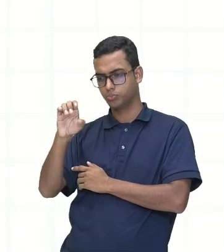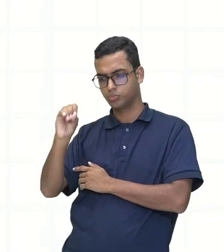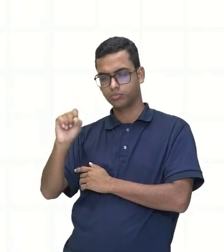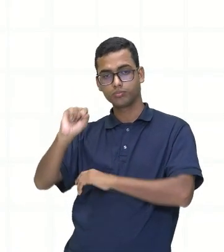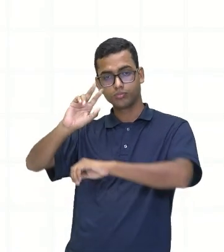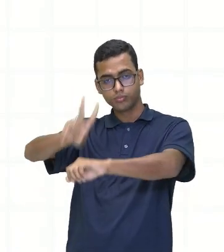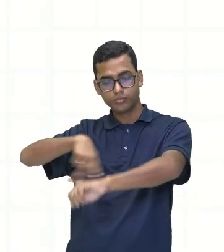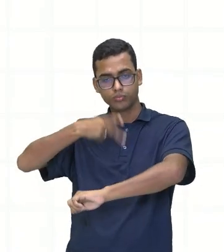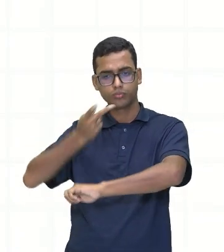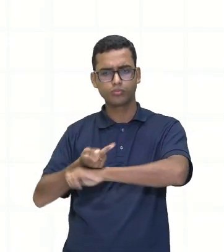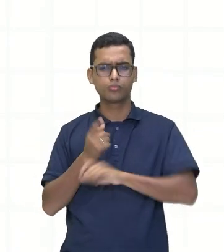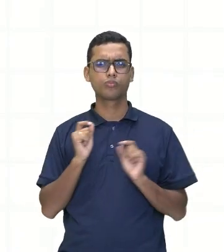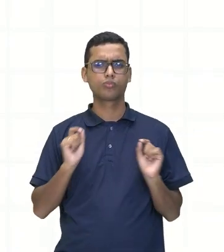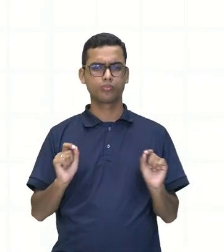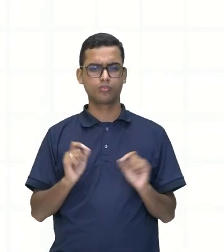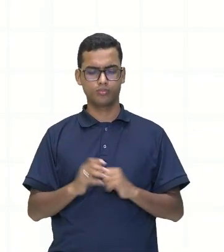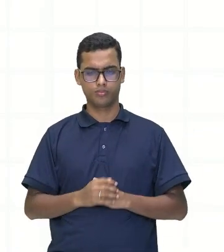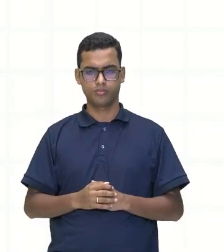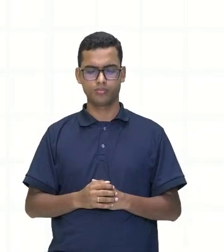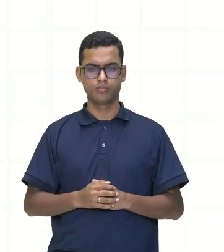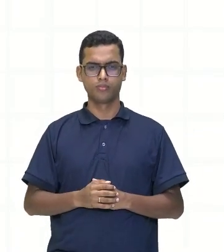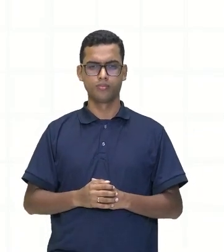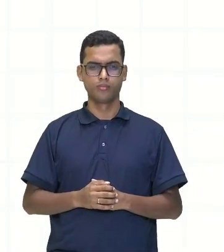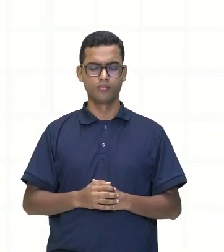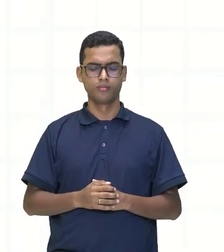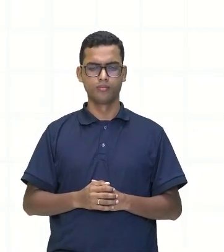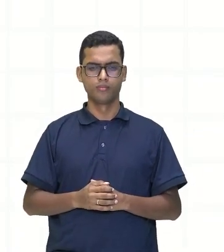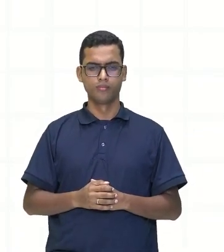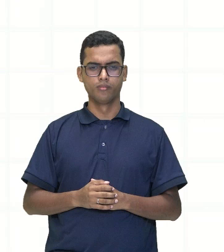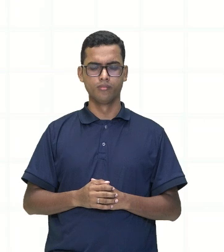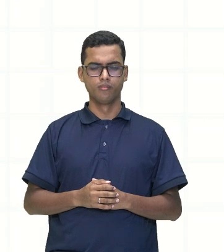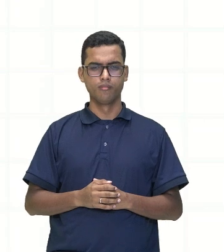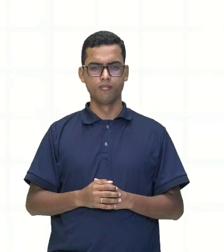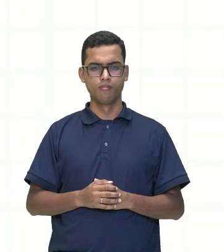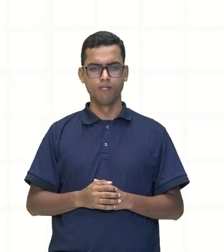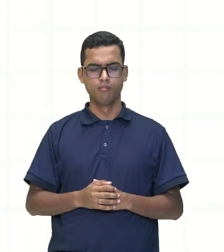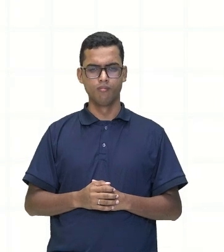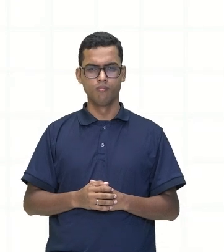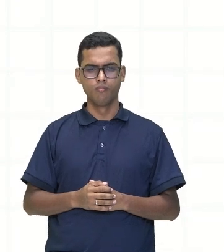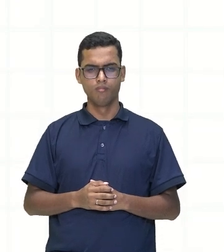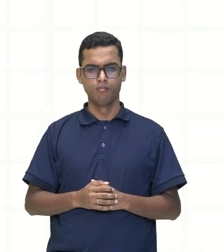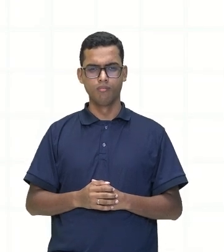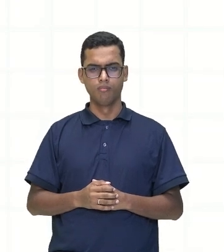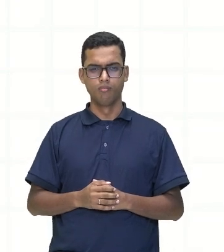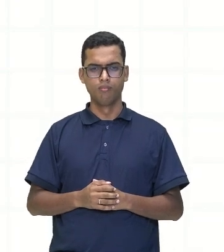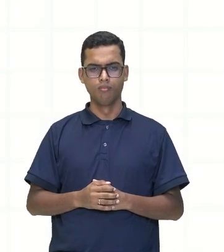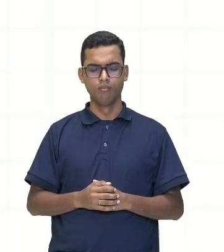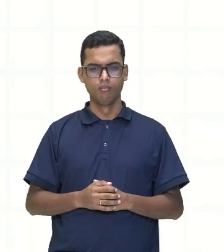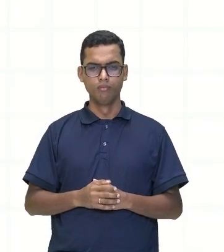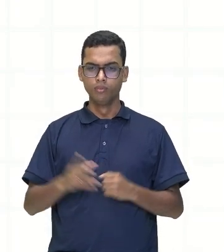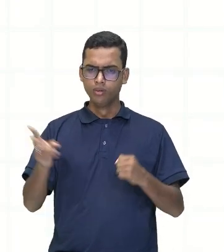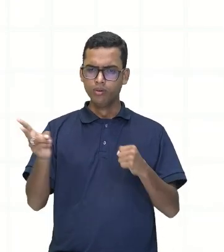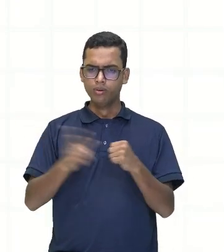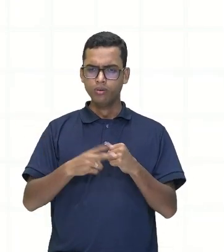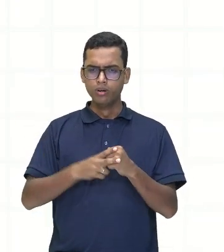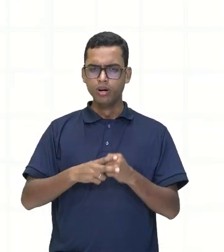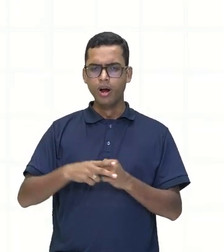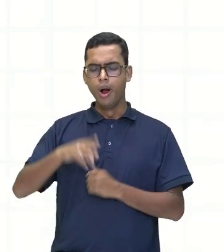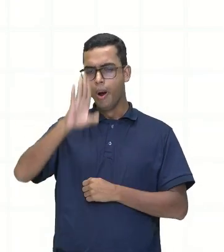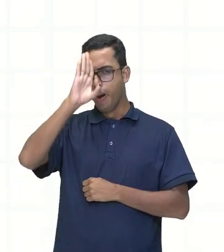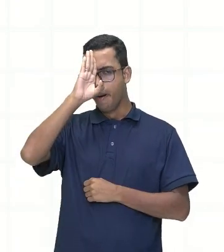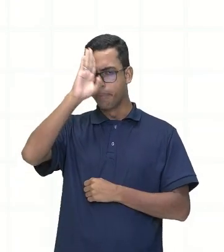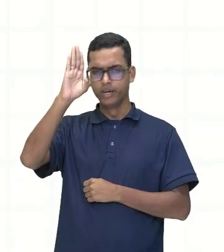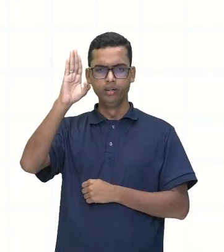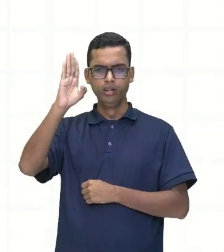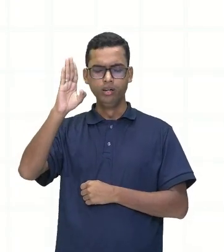vem quem, people? Depois vem o verbo principal,